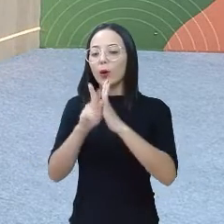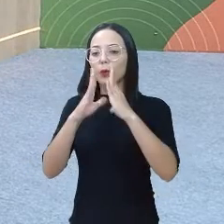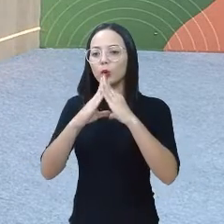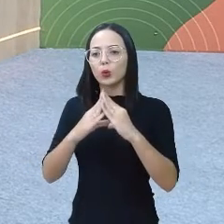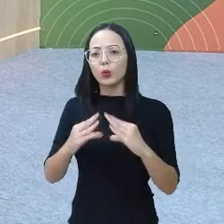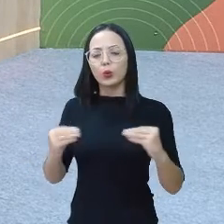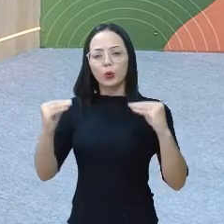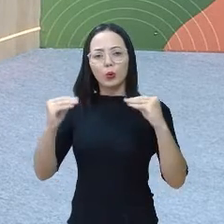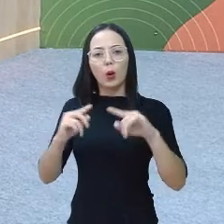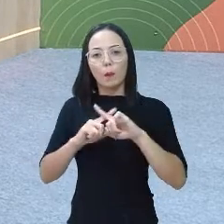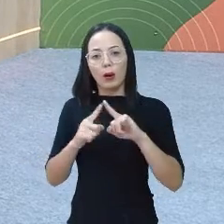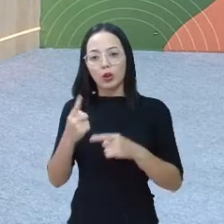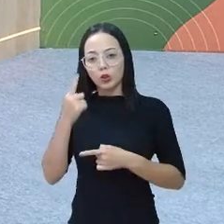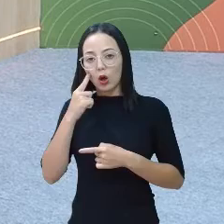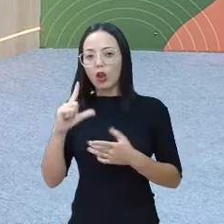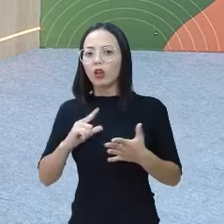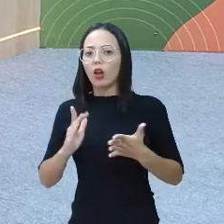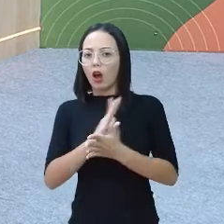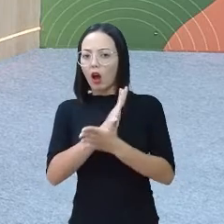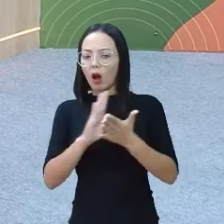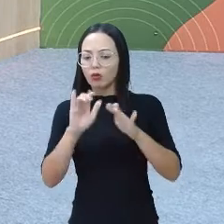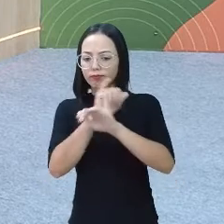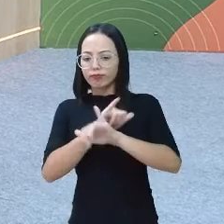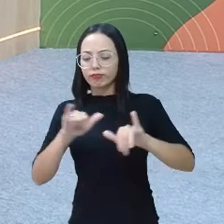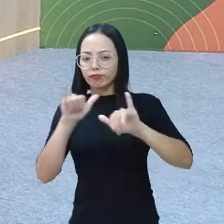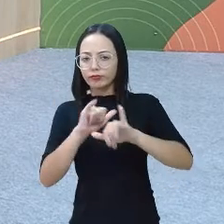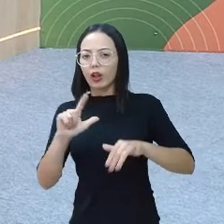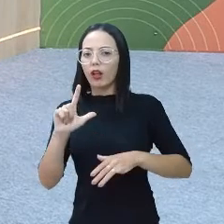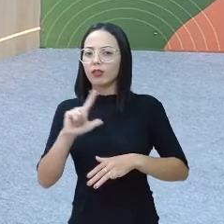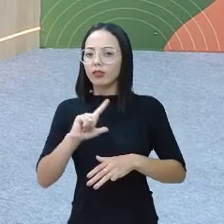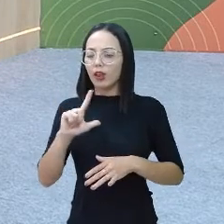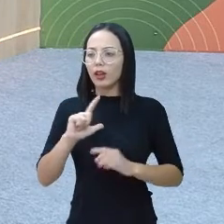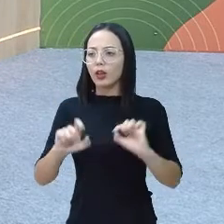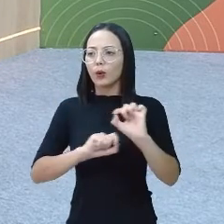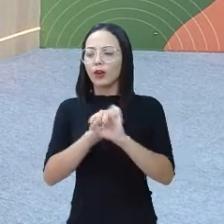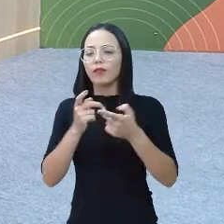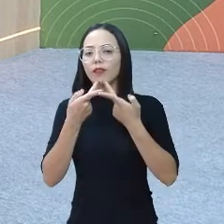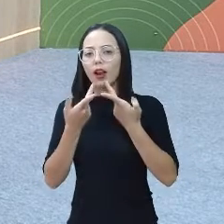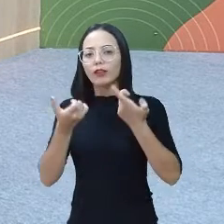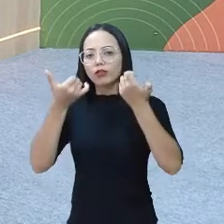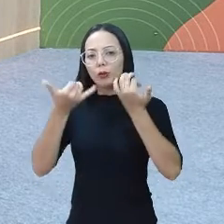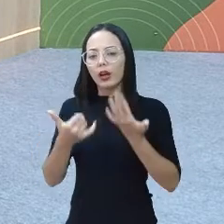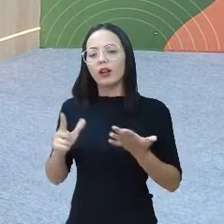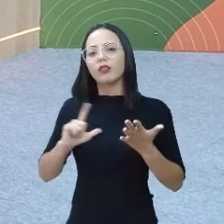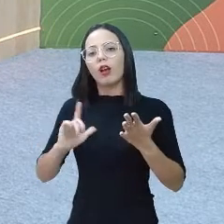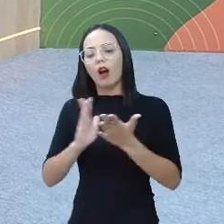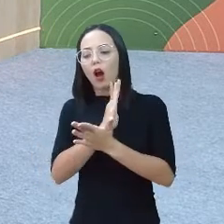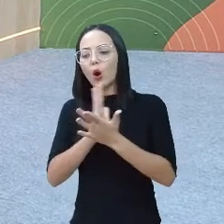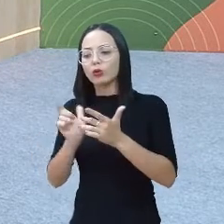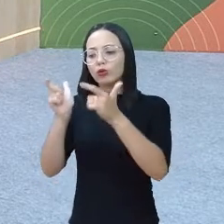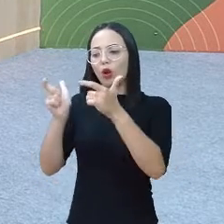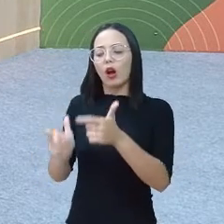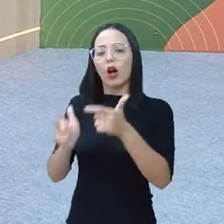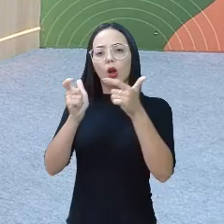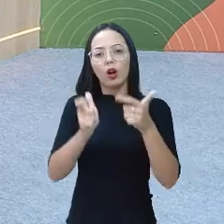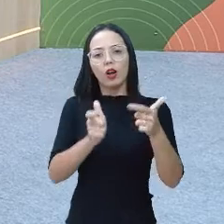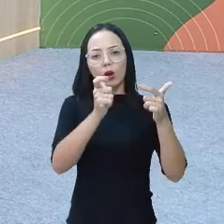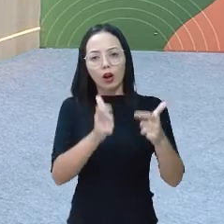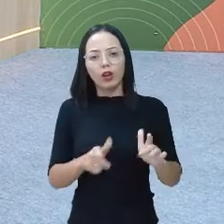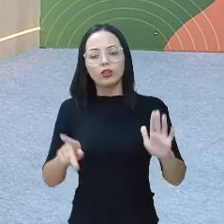embora existam notícias, né, que tenham falado, né, que há locais onde